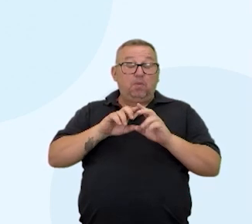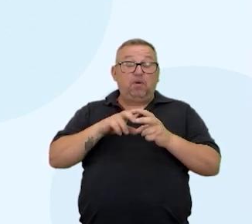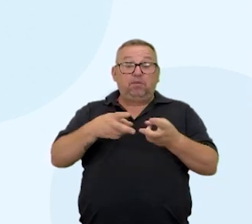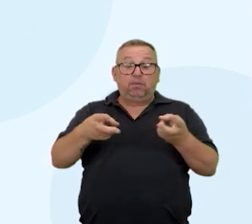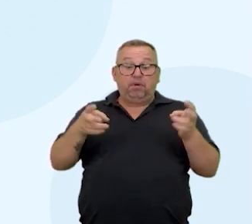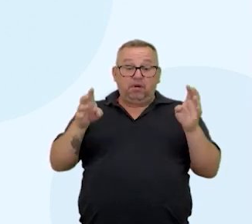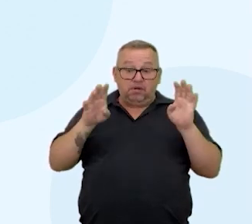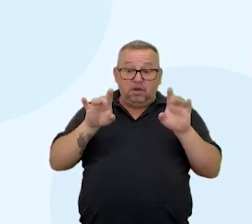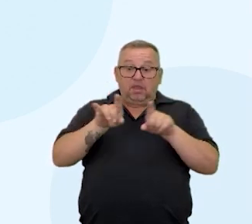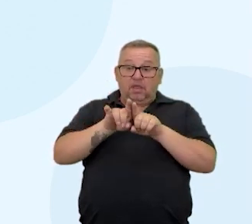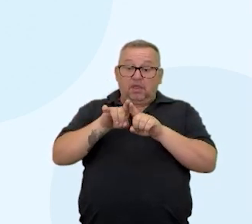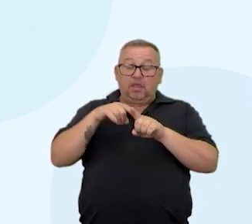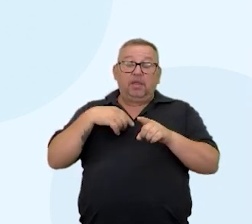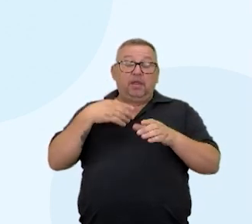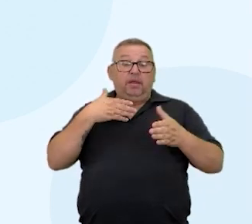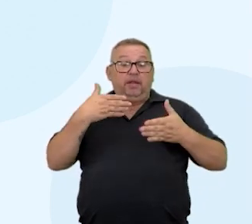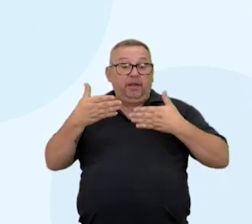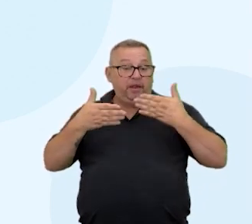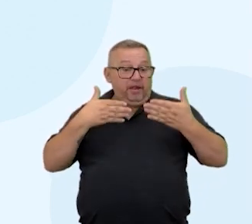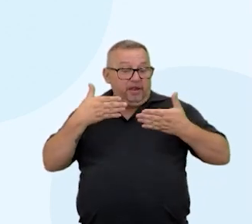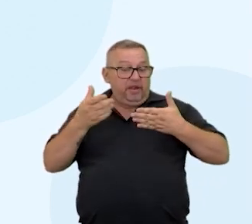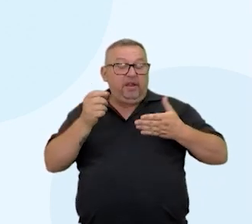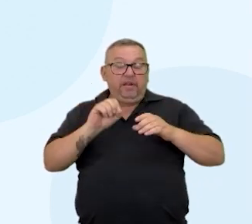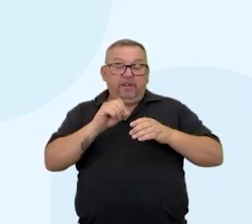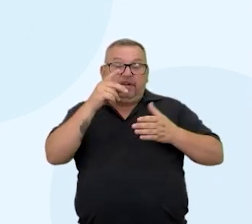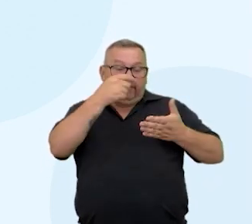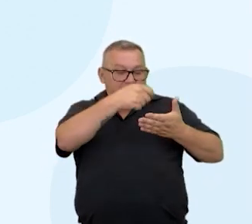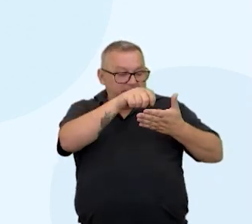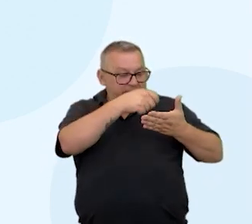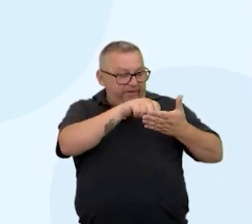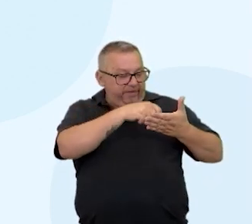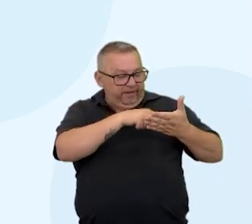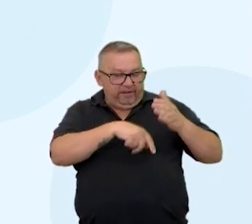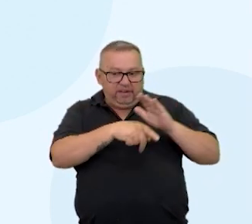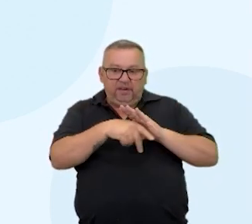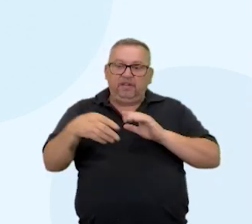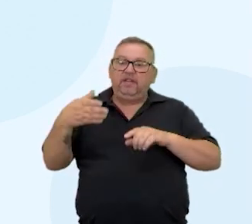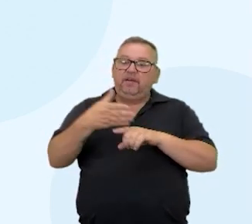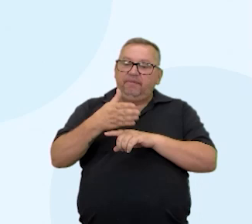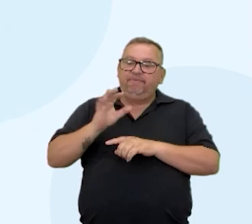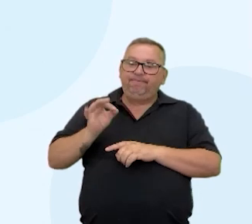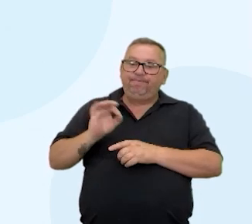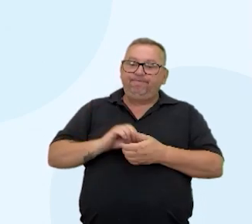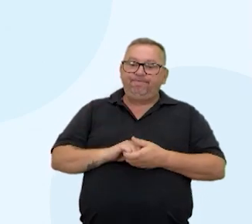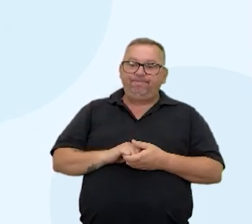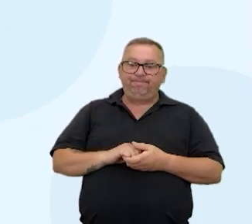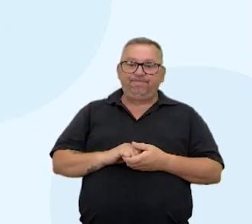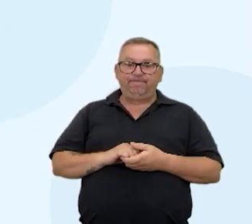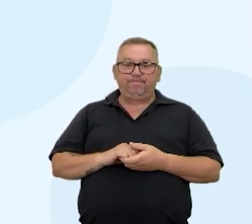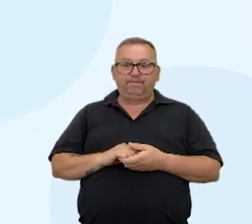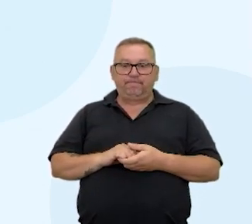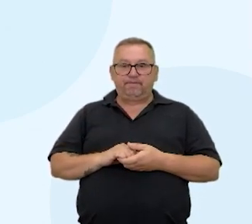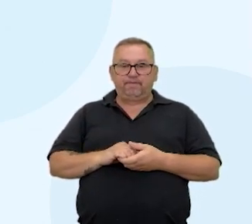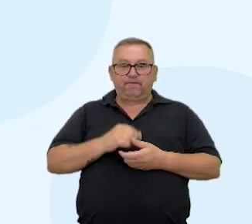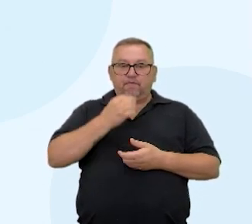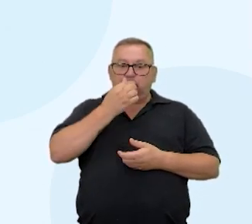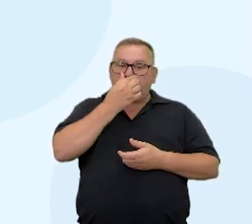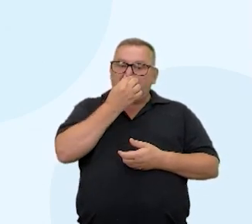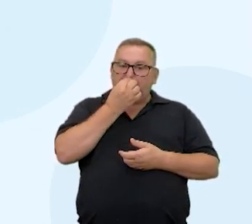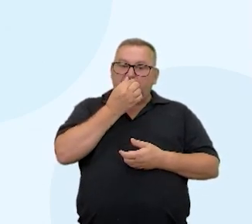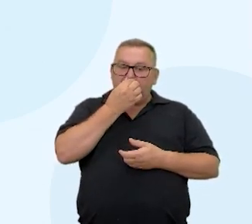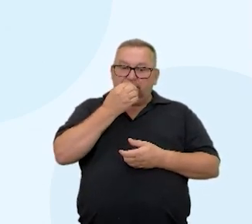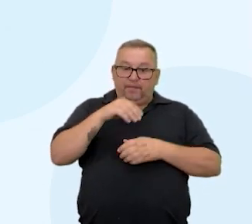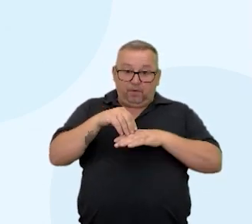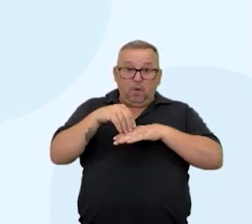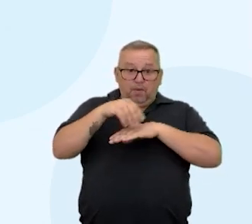aluno individualmente anotando e trazendo aí a sua participação. Olha lá, a proposta. Compartilha